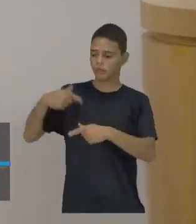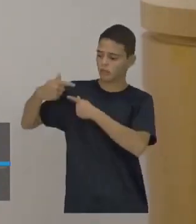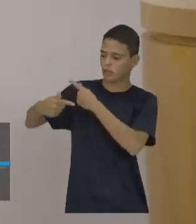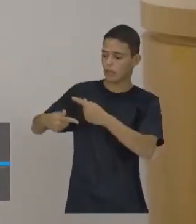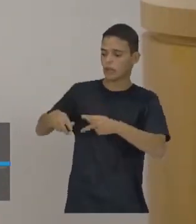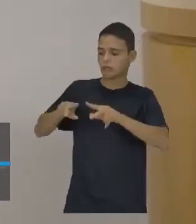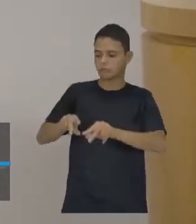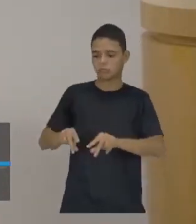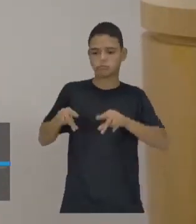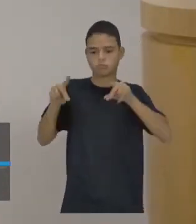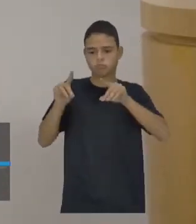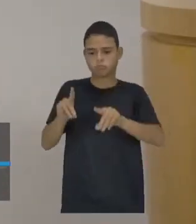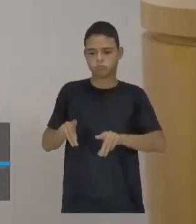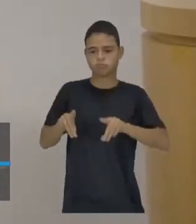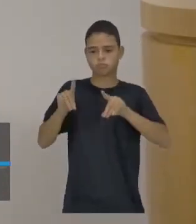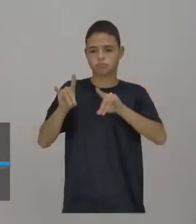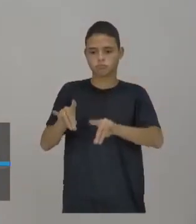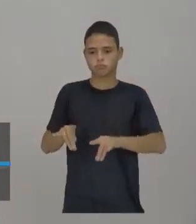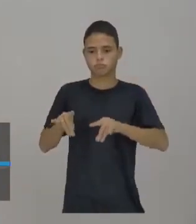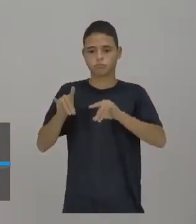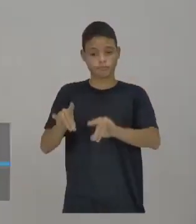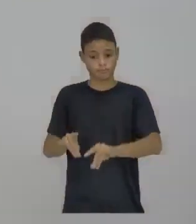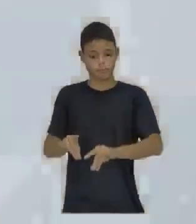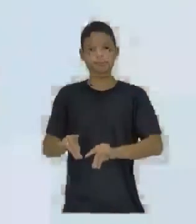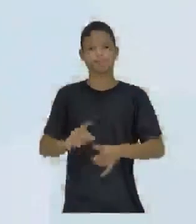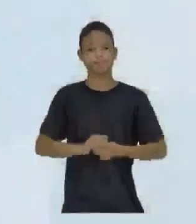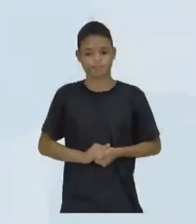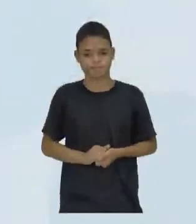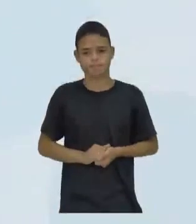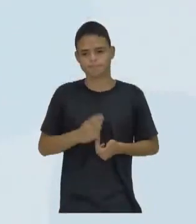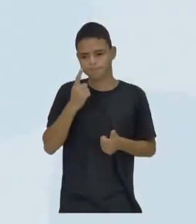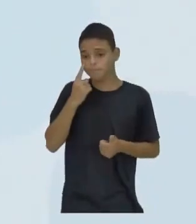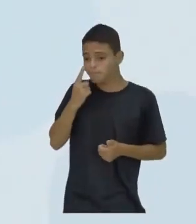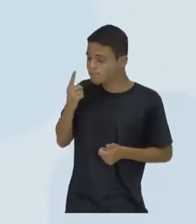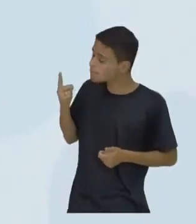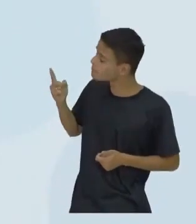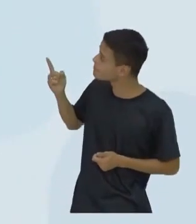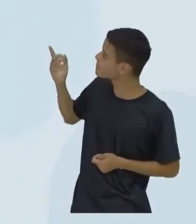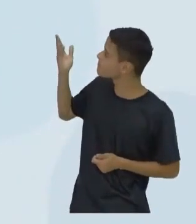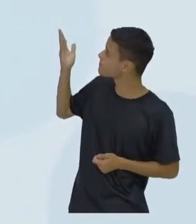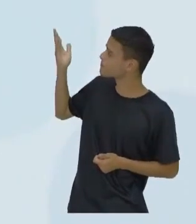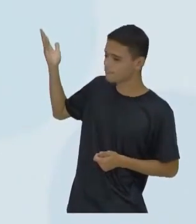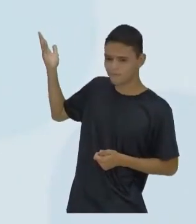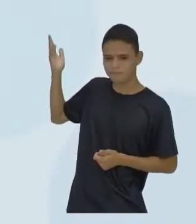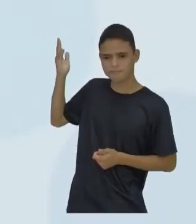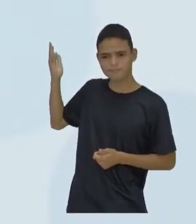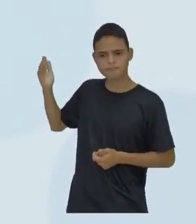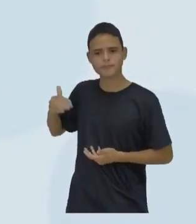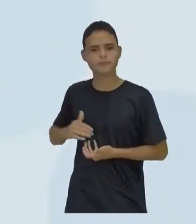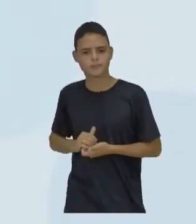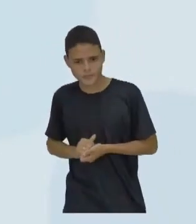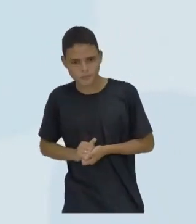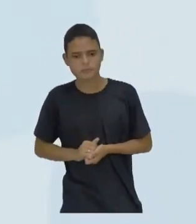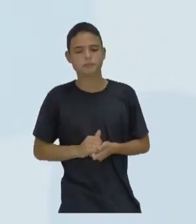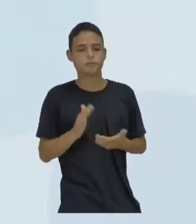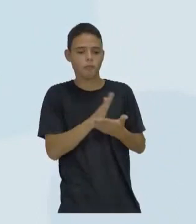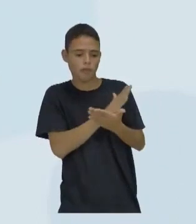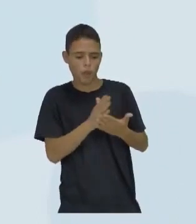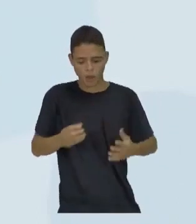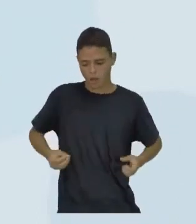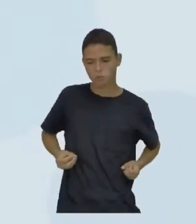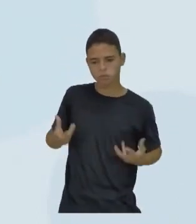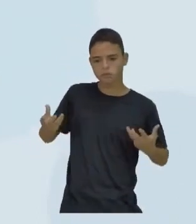se referir à geração canguru. Perfeito. Volta no texto, por favor, olha só. Ao mapear novas tendências de consumo no Brasil, publicitários acreditam